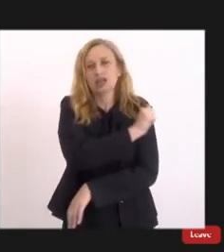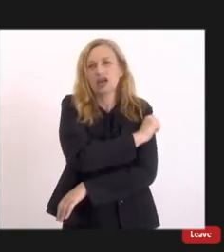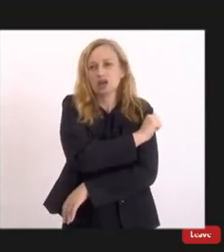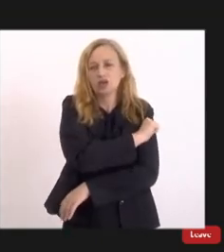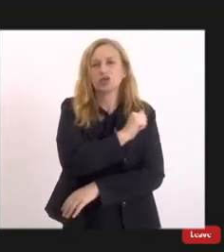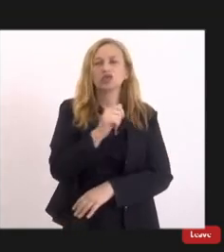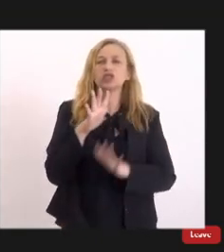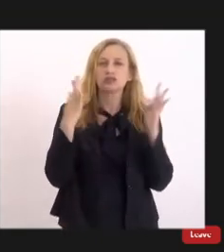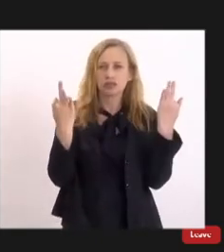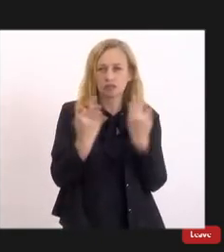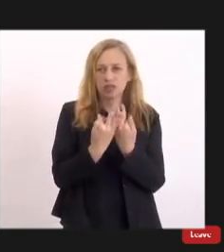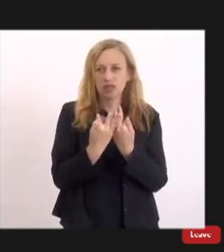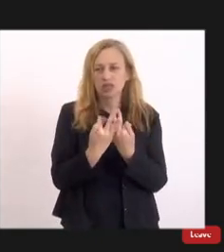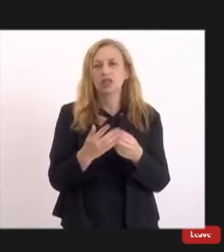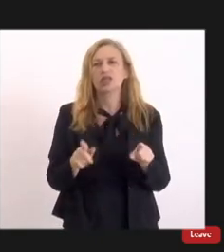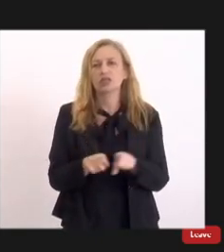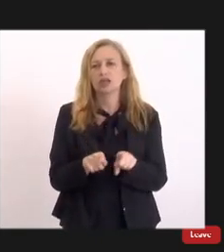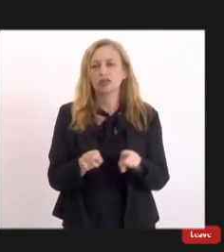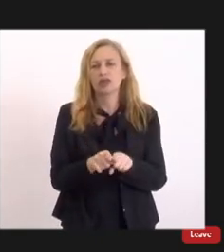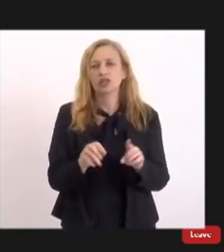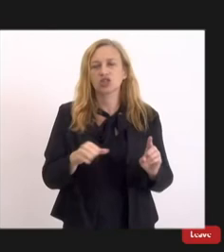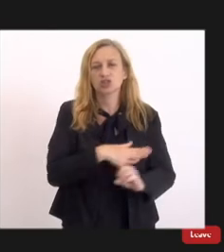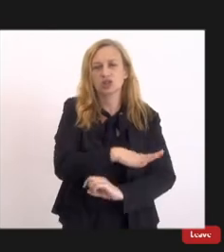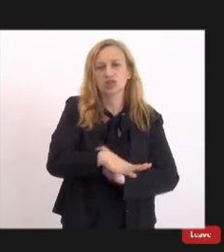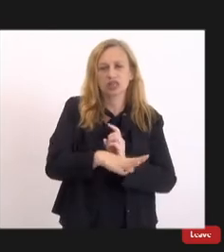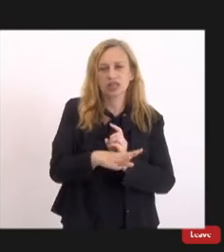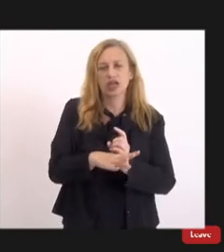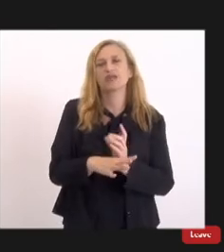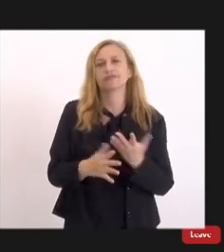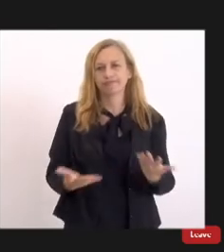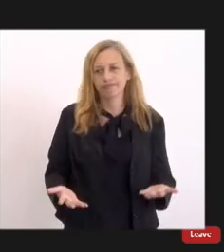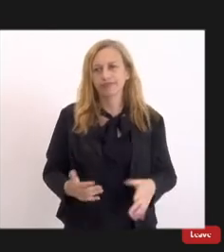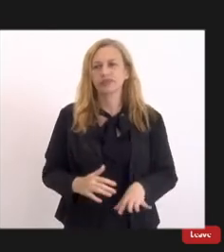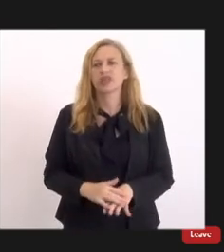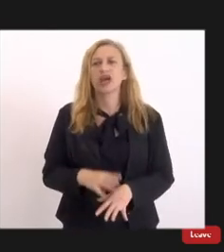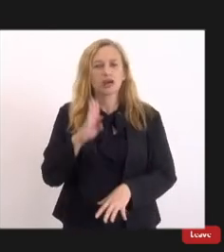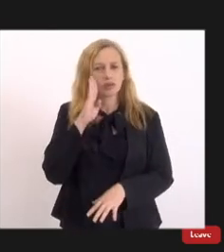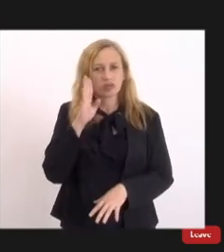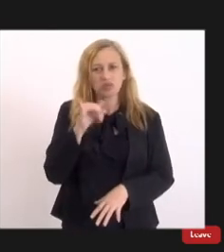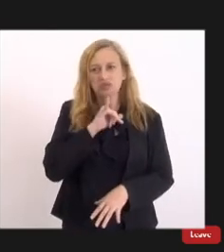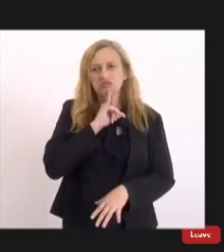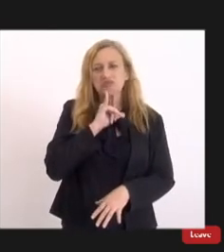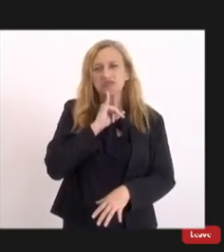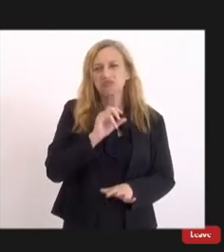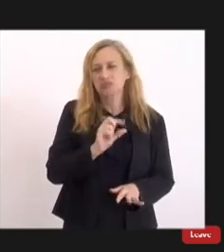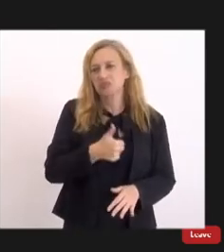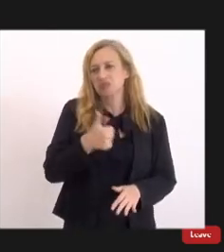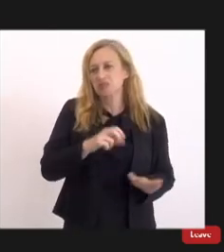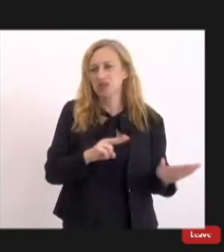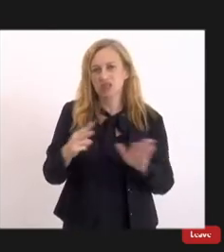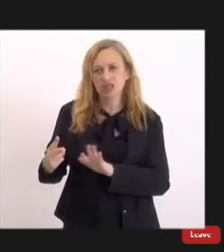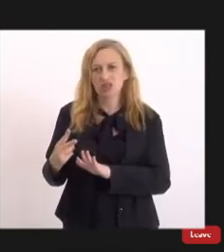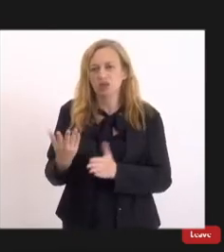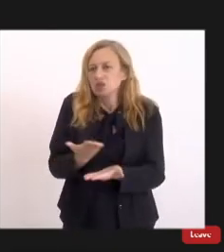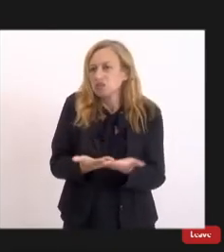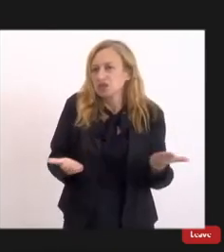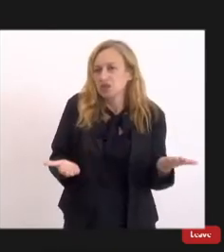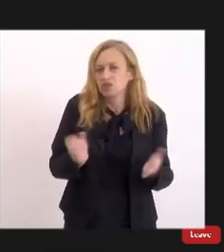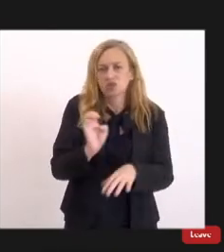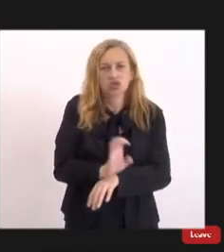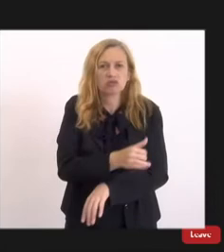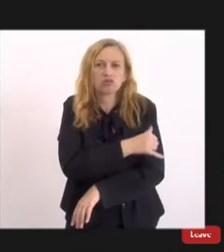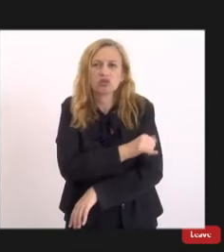de familiares e da sociedade como um todo. Infelizmente, nessa primeira semana, a gente perdeu essa primeira semana no estado do Rio de